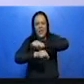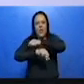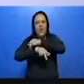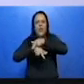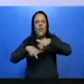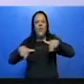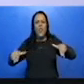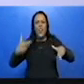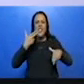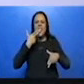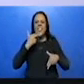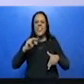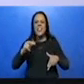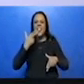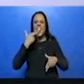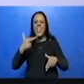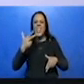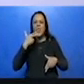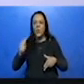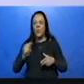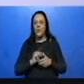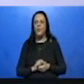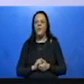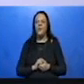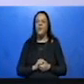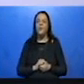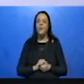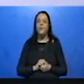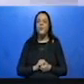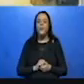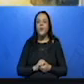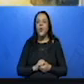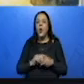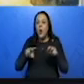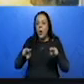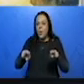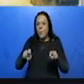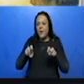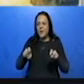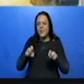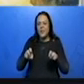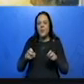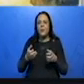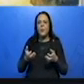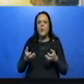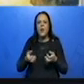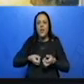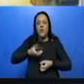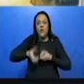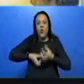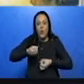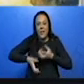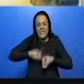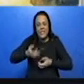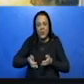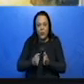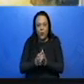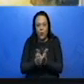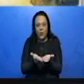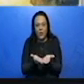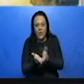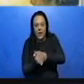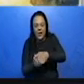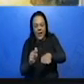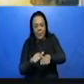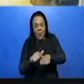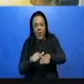Eu coloquei algumas para vocês verem, né? Só vamos observar algumas coisas pela capa, algumas informações. Ó, Ilha do Tesouro. Então